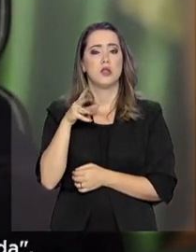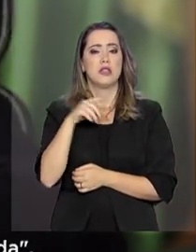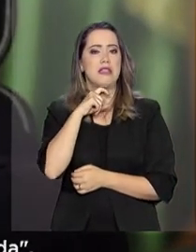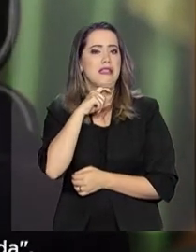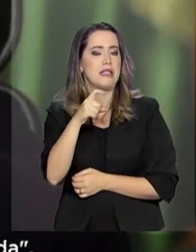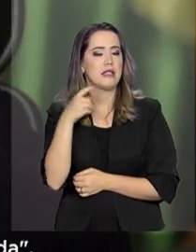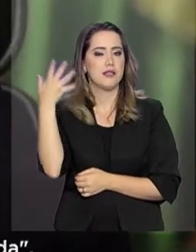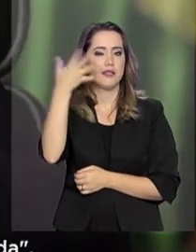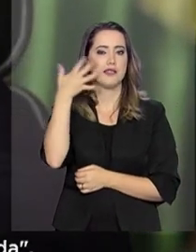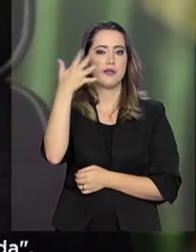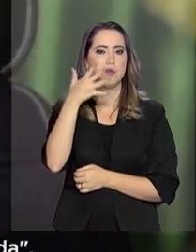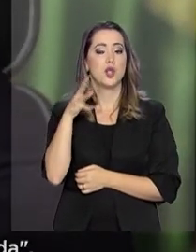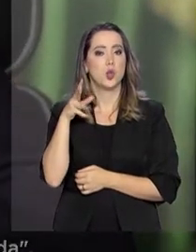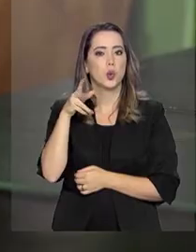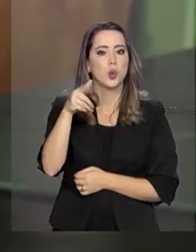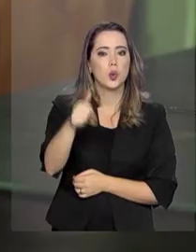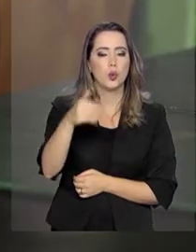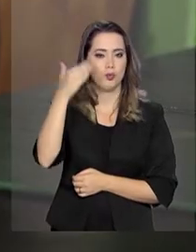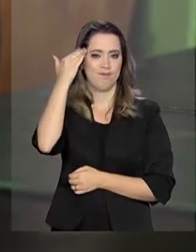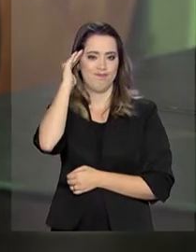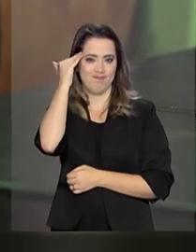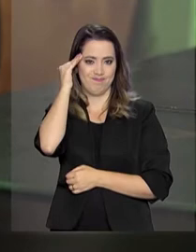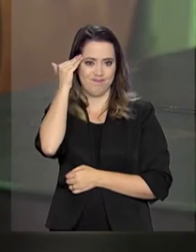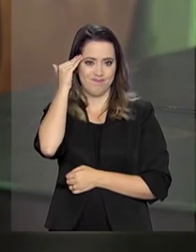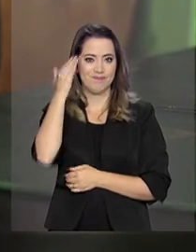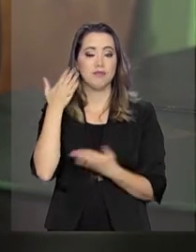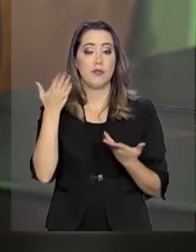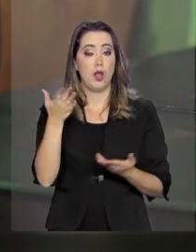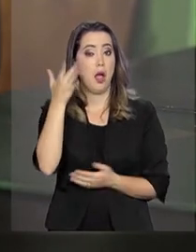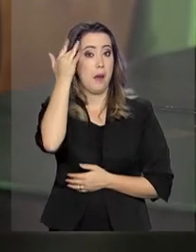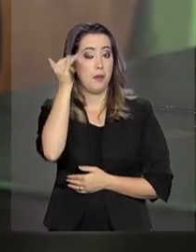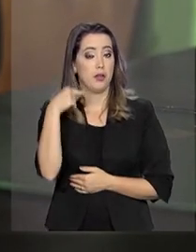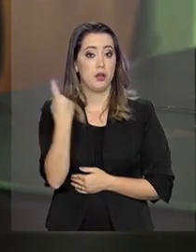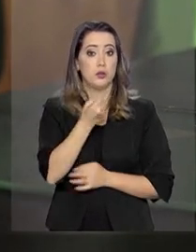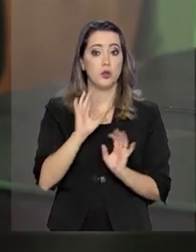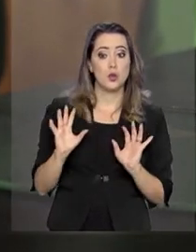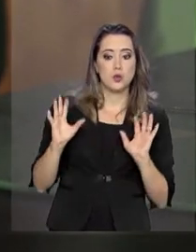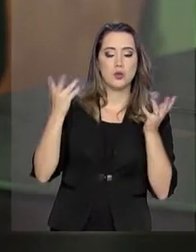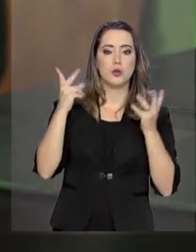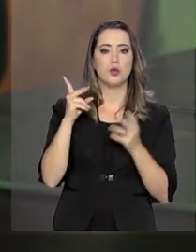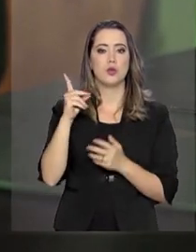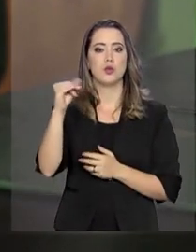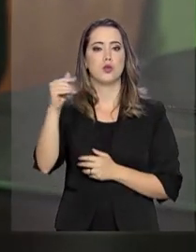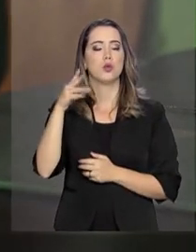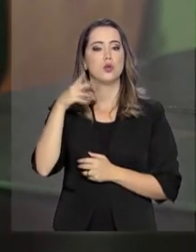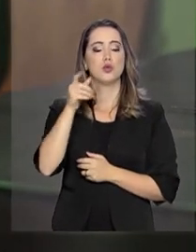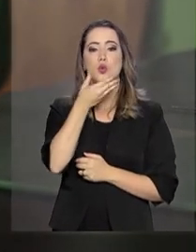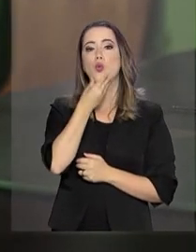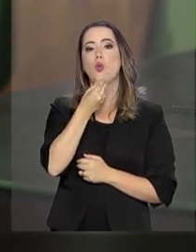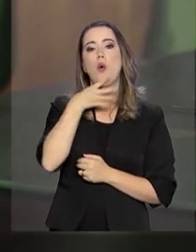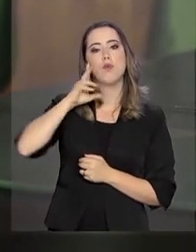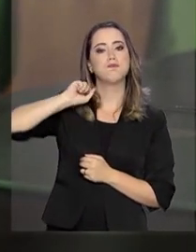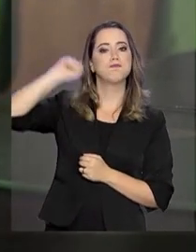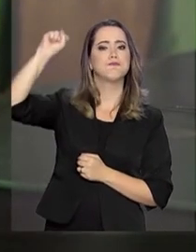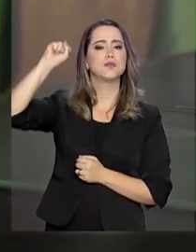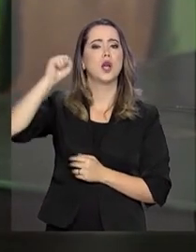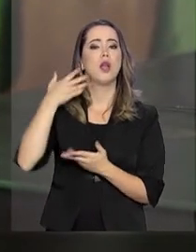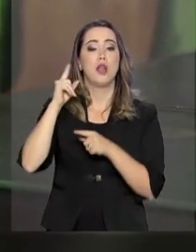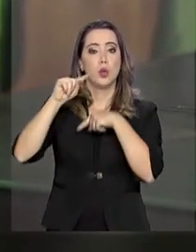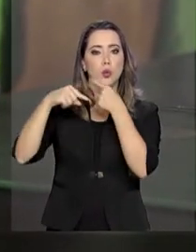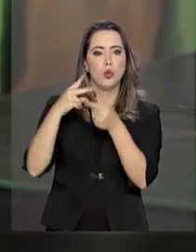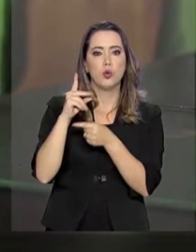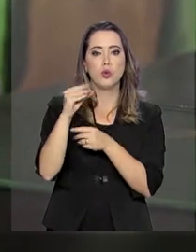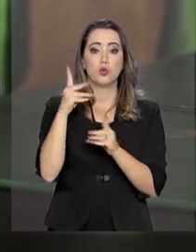e ninguém que não entenda amanhã comemoramos o dia de tiradentes e no dia seguinte o descobrimento do